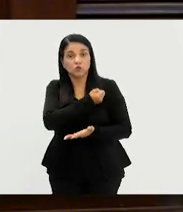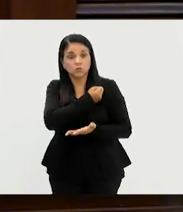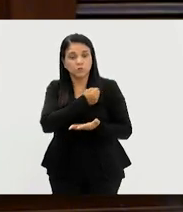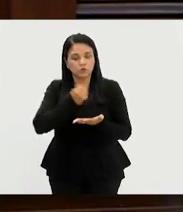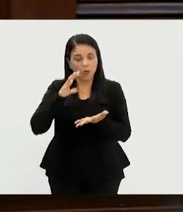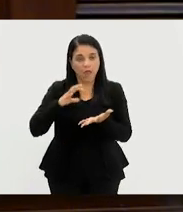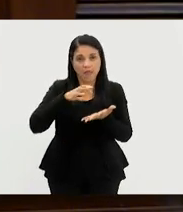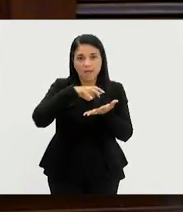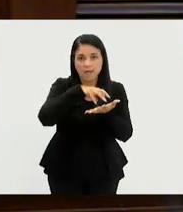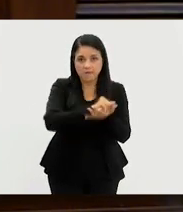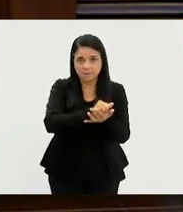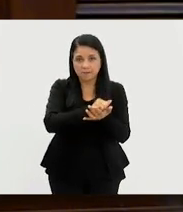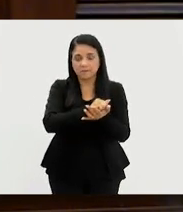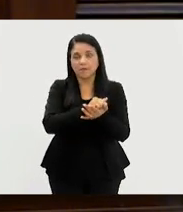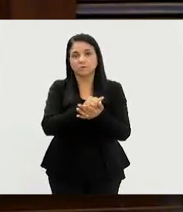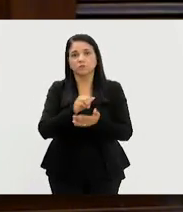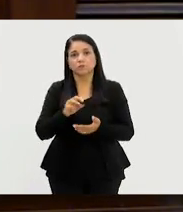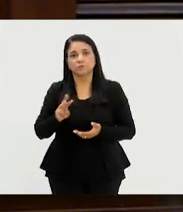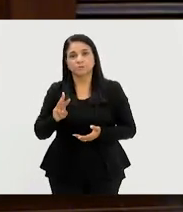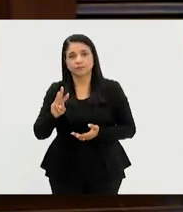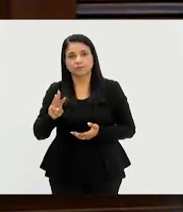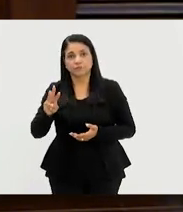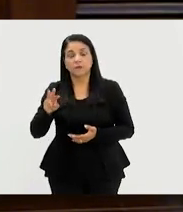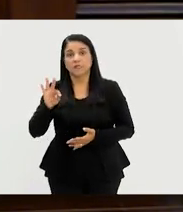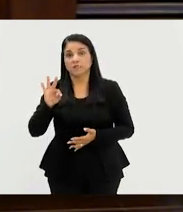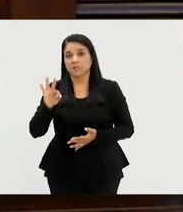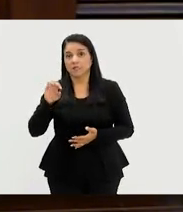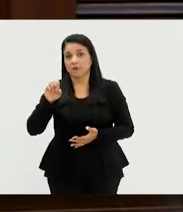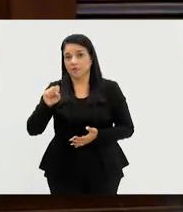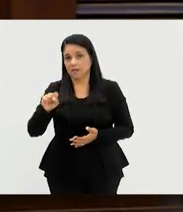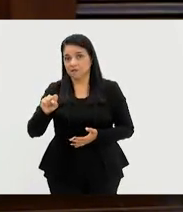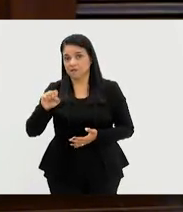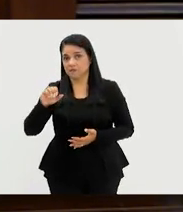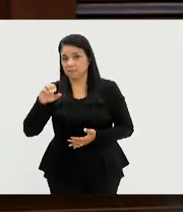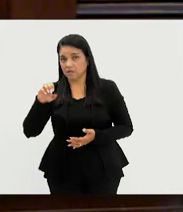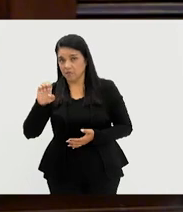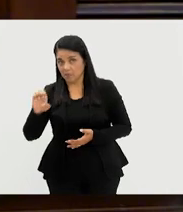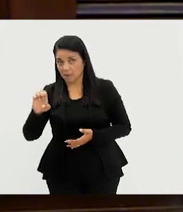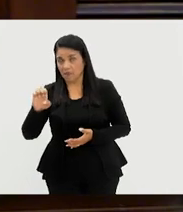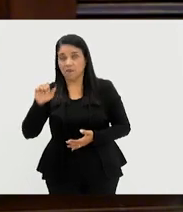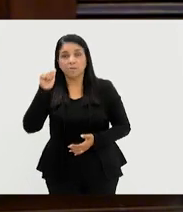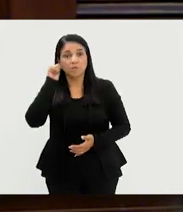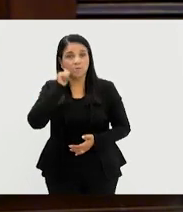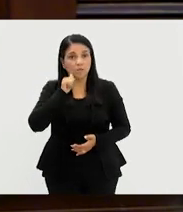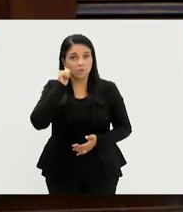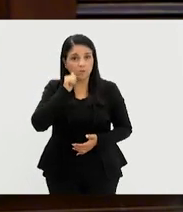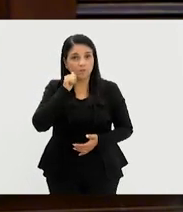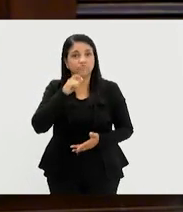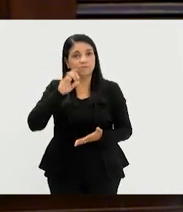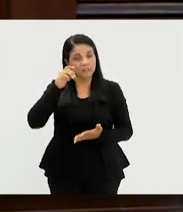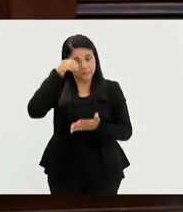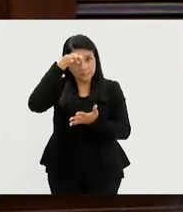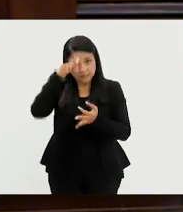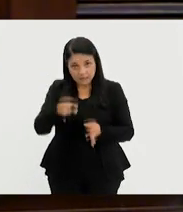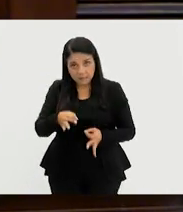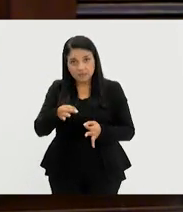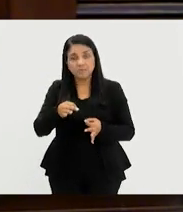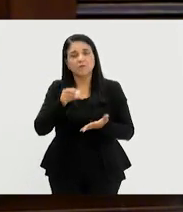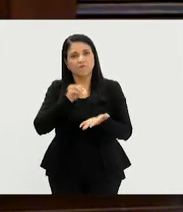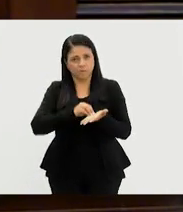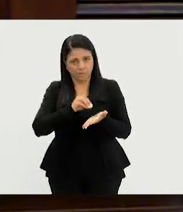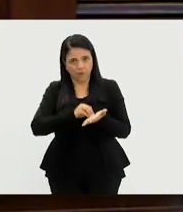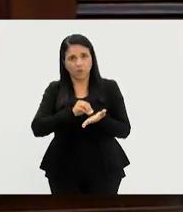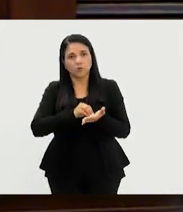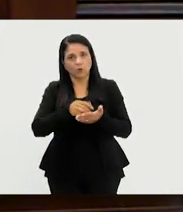registrados no portal do TSE Mulher, temos a certeza de que muito nos falta, em